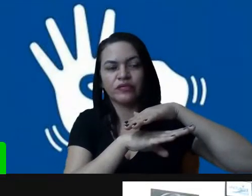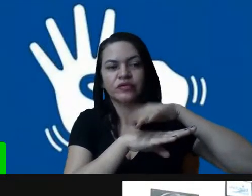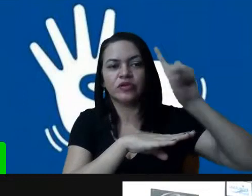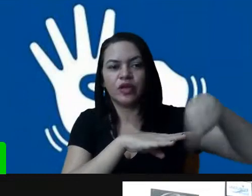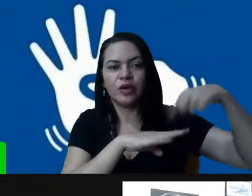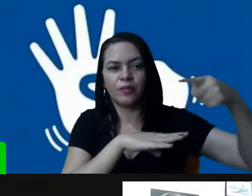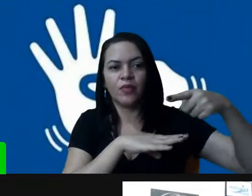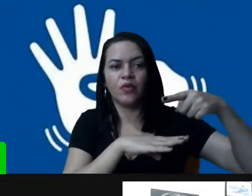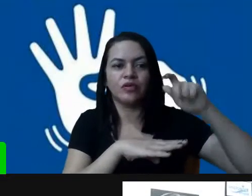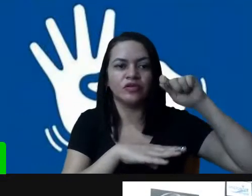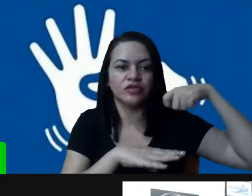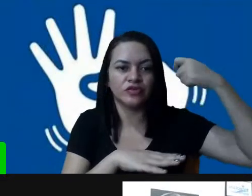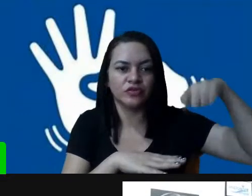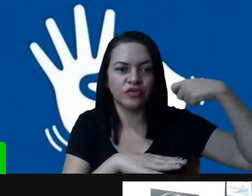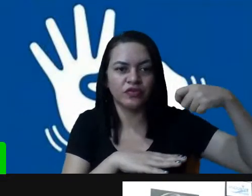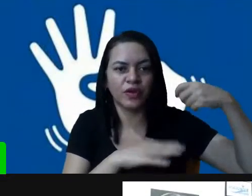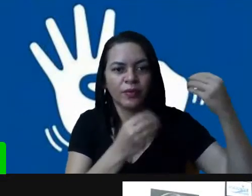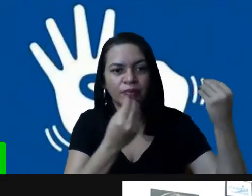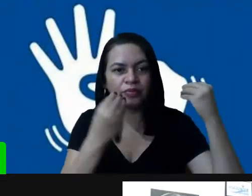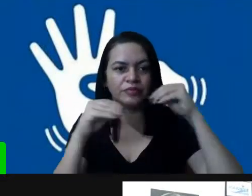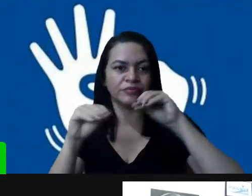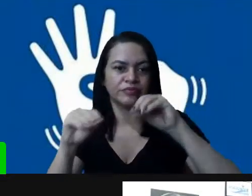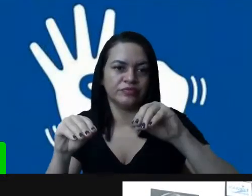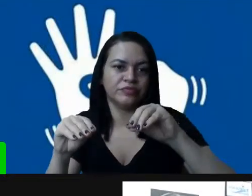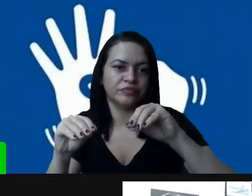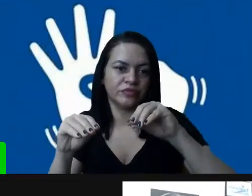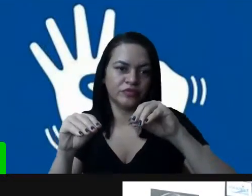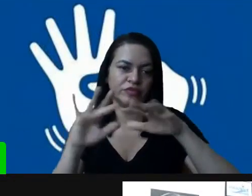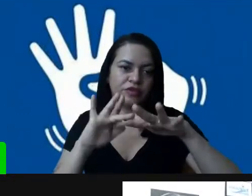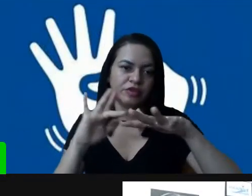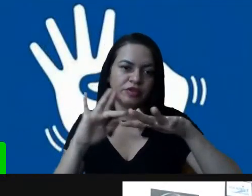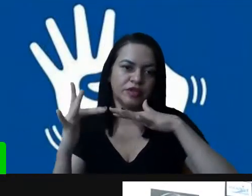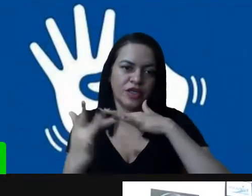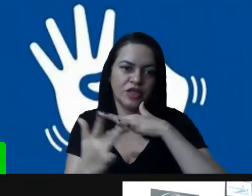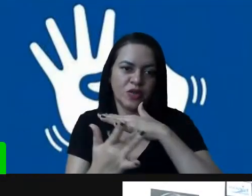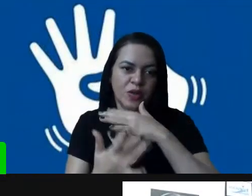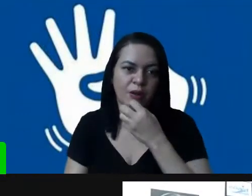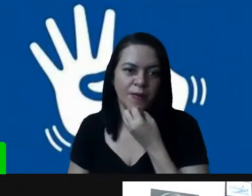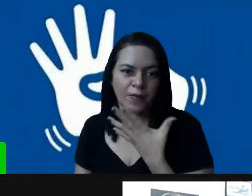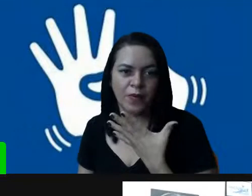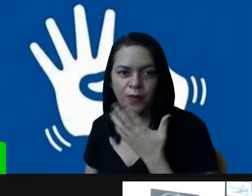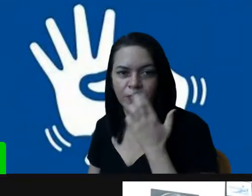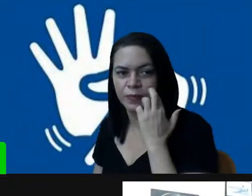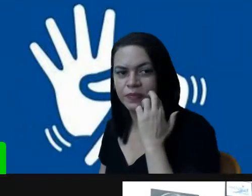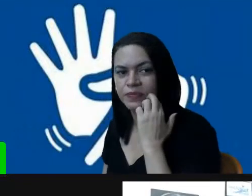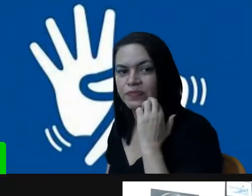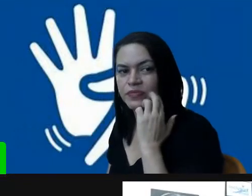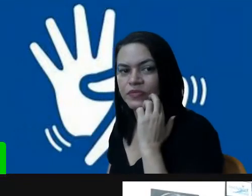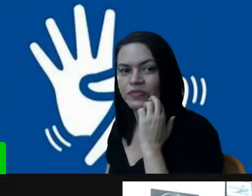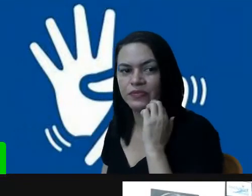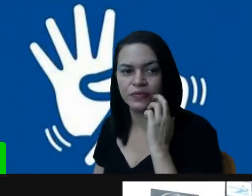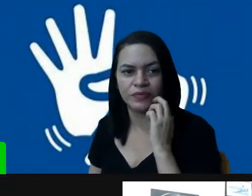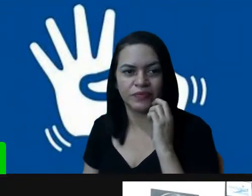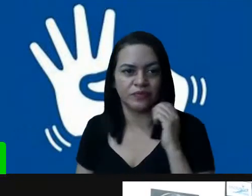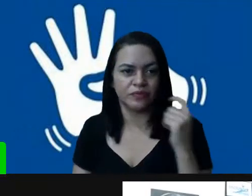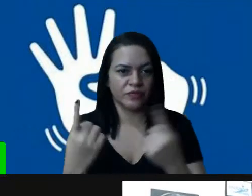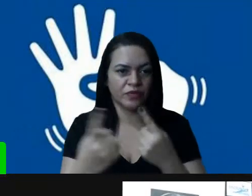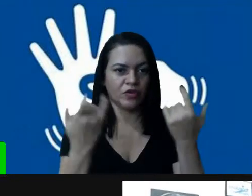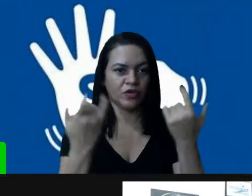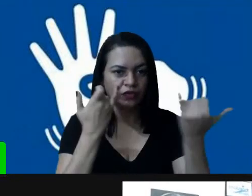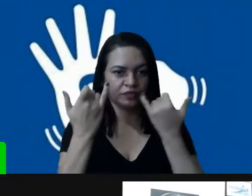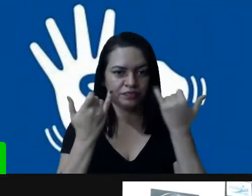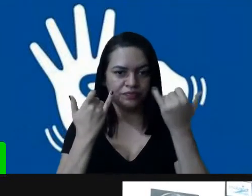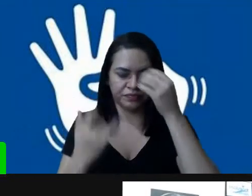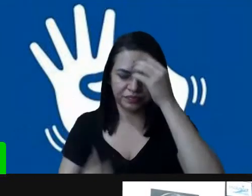e jogar ele nas redes sociais. Tá bom? Só pra gente te informar que no Instagram não está rolando. Não tá,